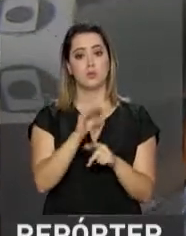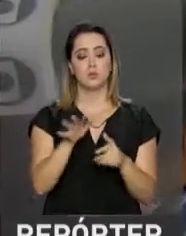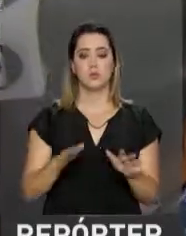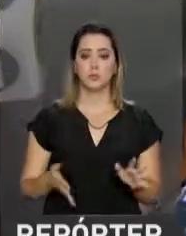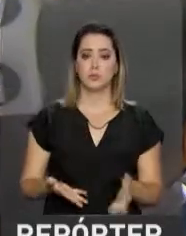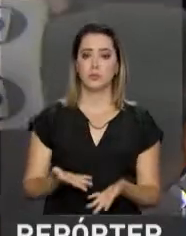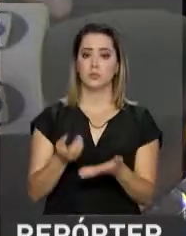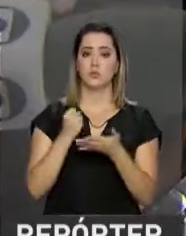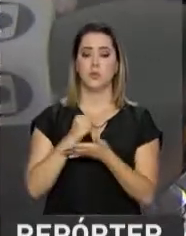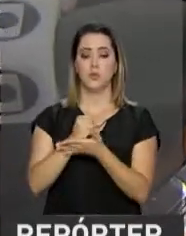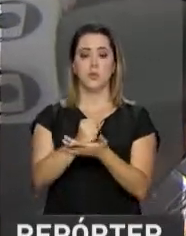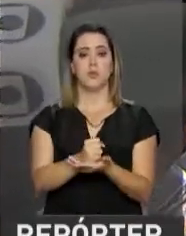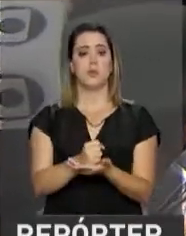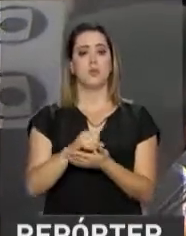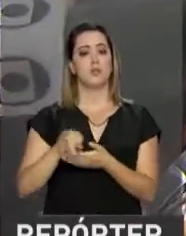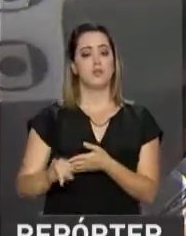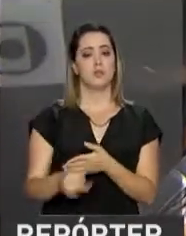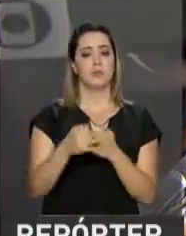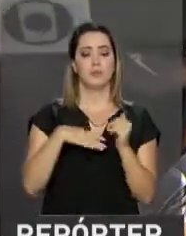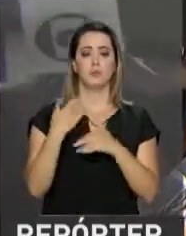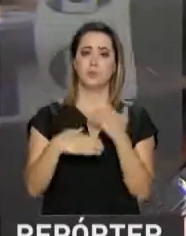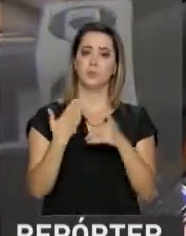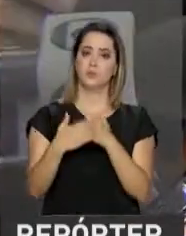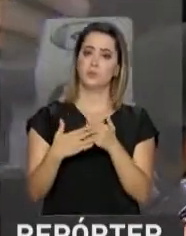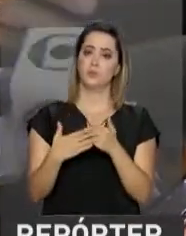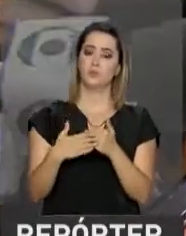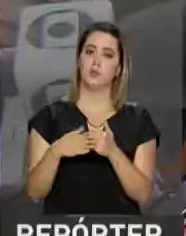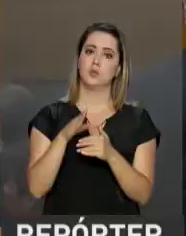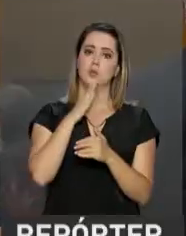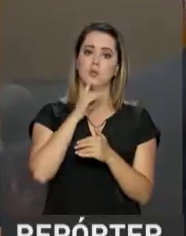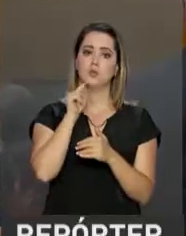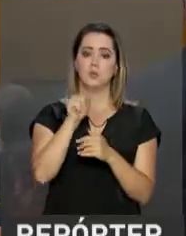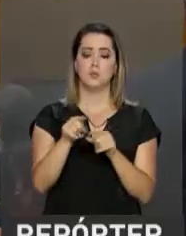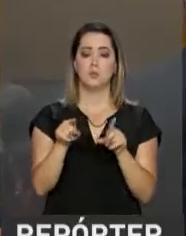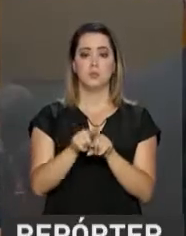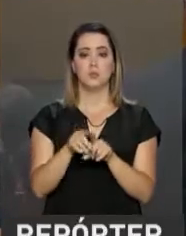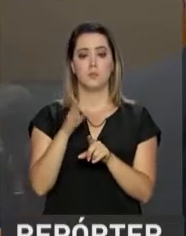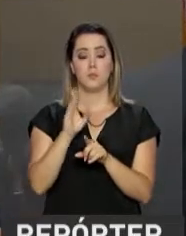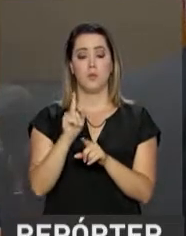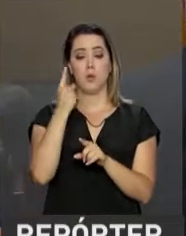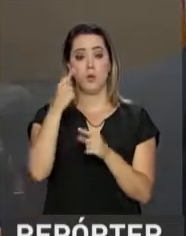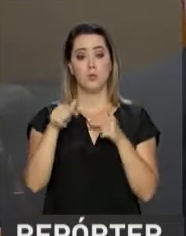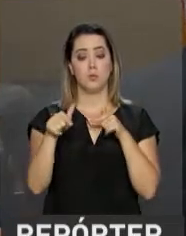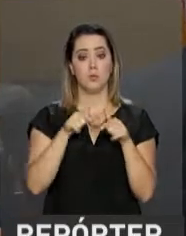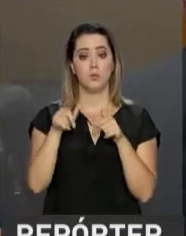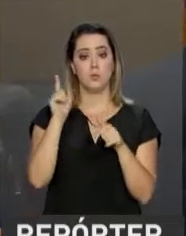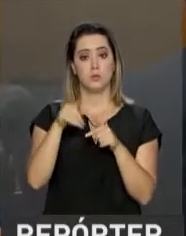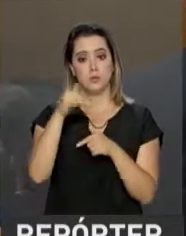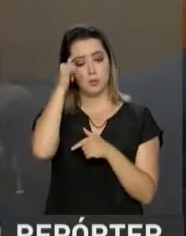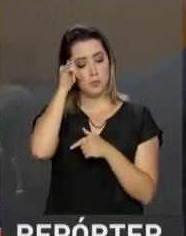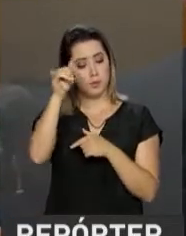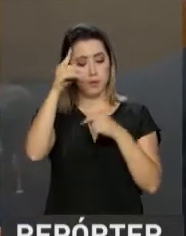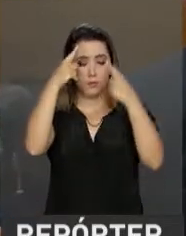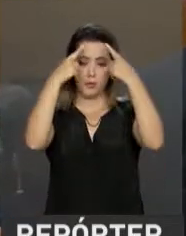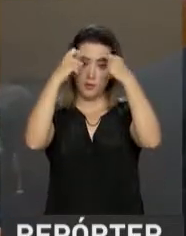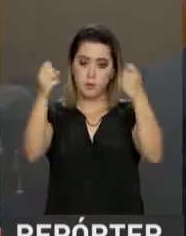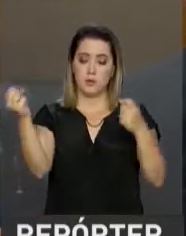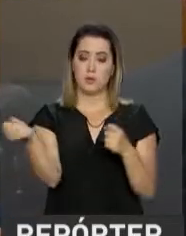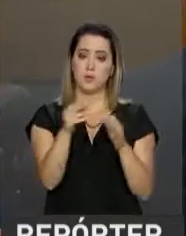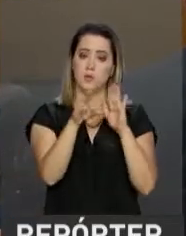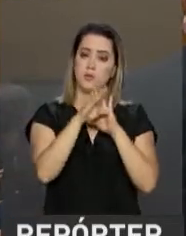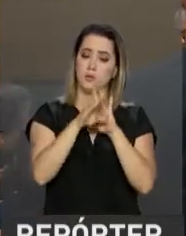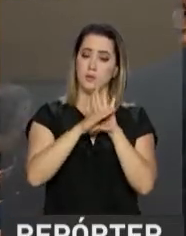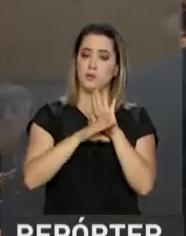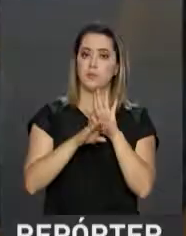dessa profundidade avanço do conhecimento para a juventude brasileira e uma das ações para combater a violência é o novo plano